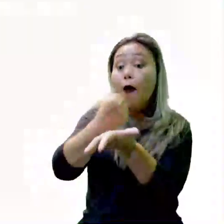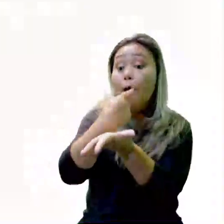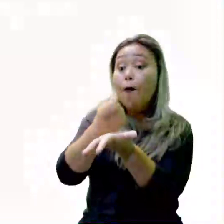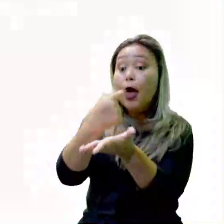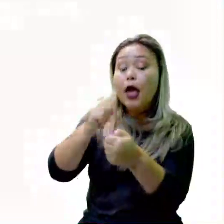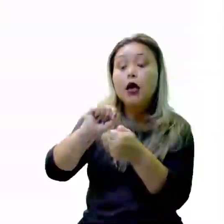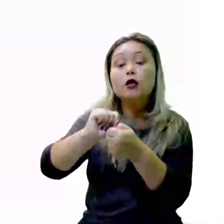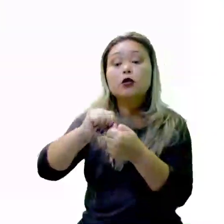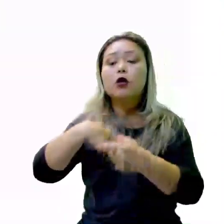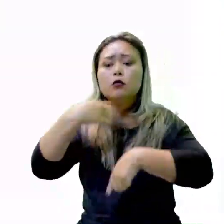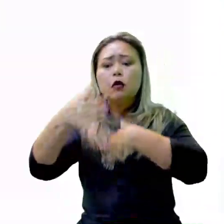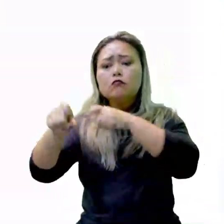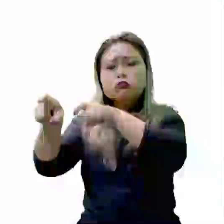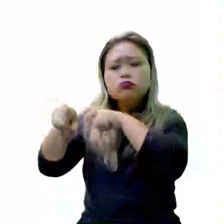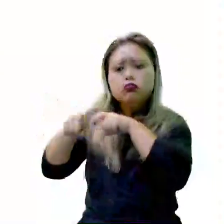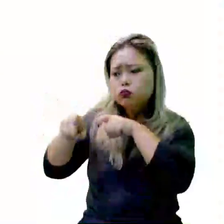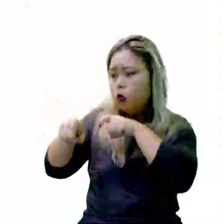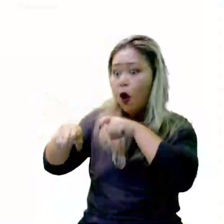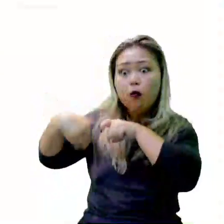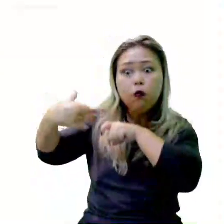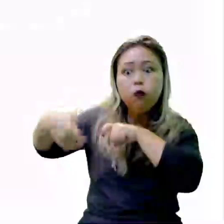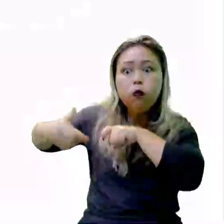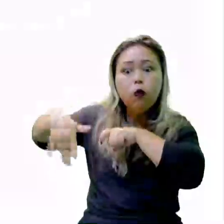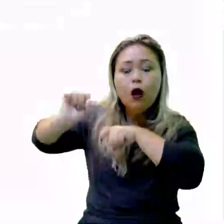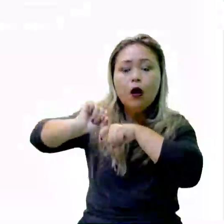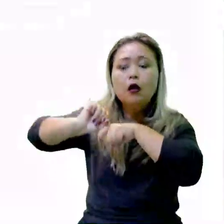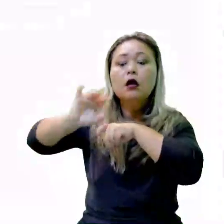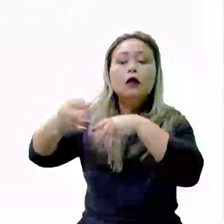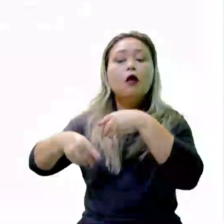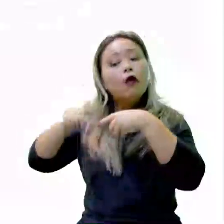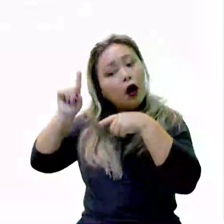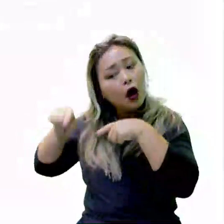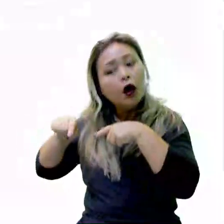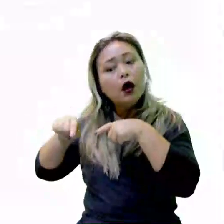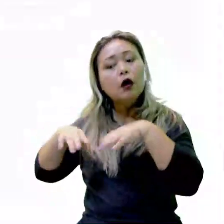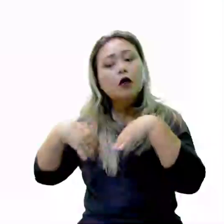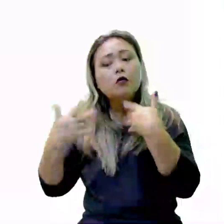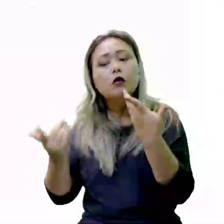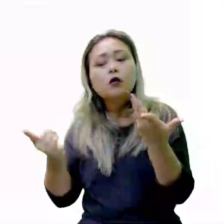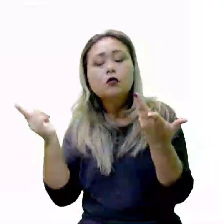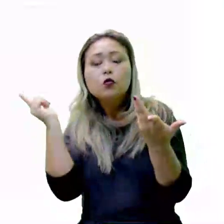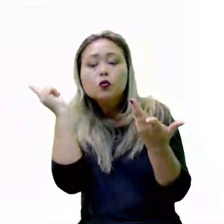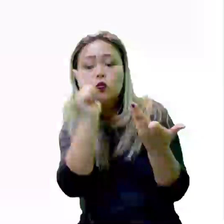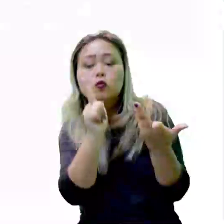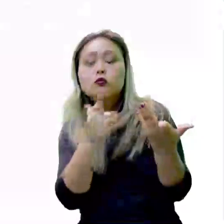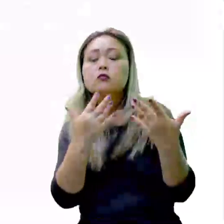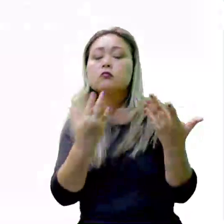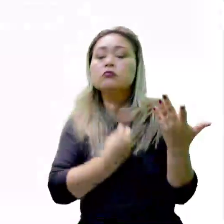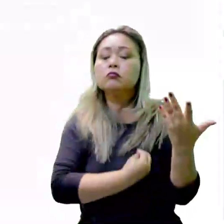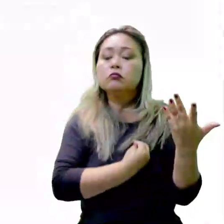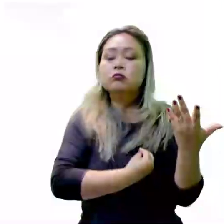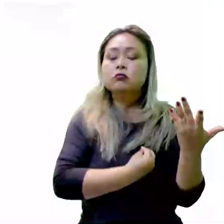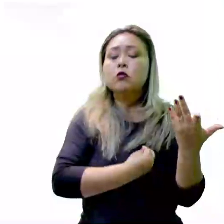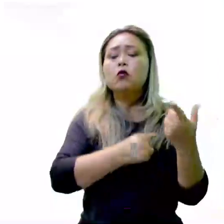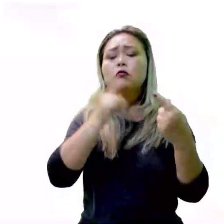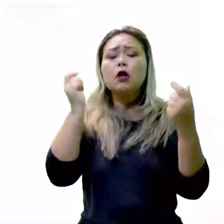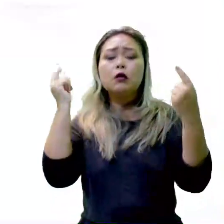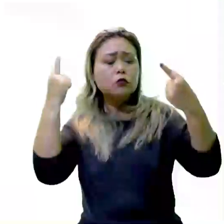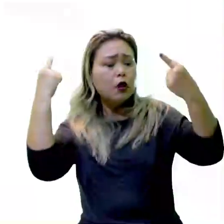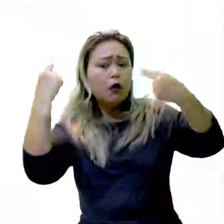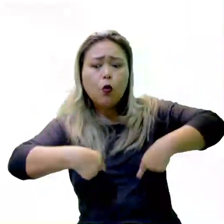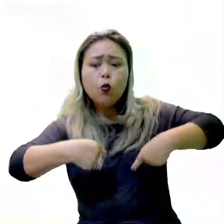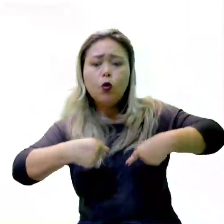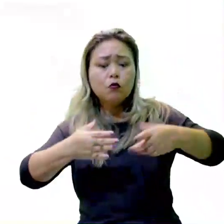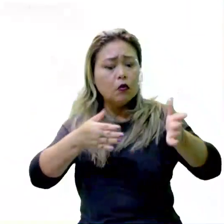desenvolveram agricultura. Então, foi a forma que eles buscou sobreviver com tantos desafios,